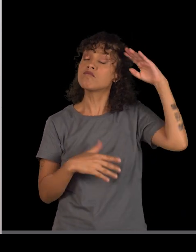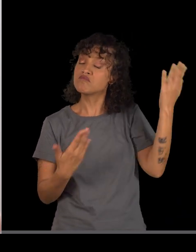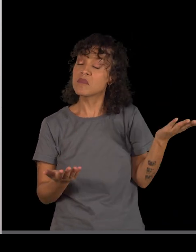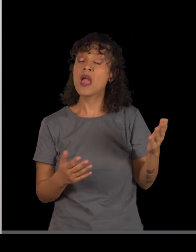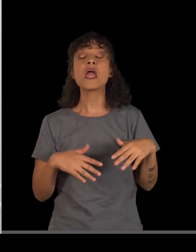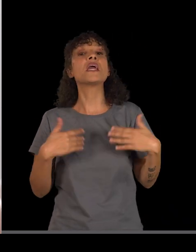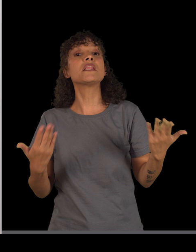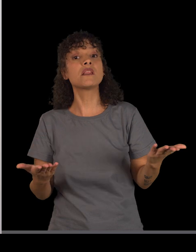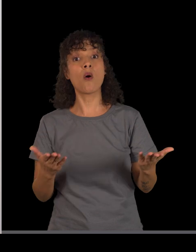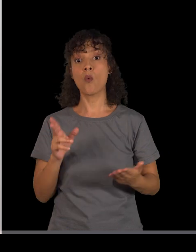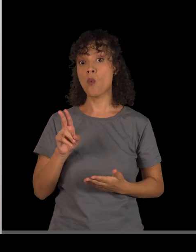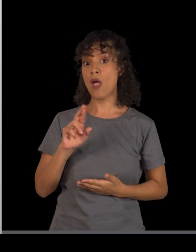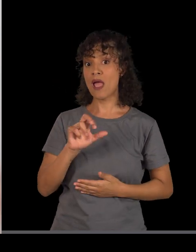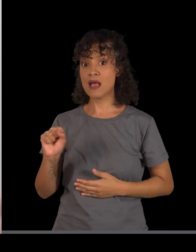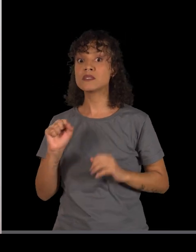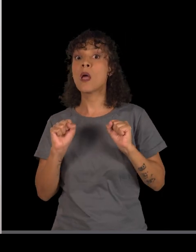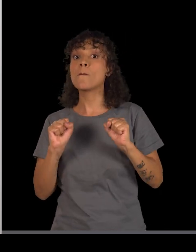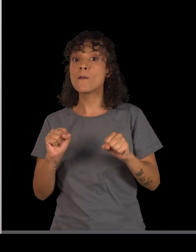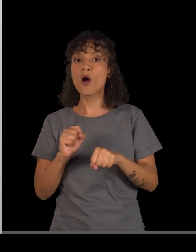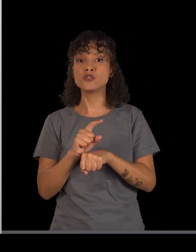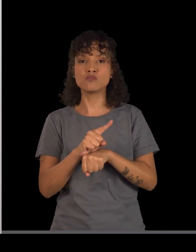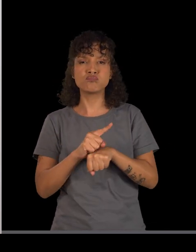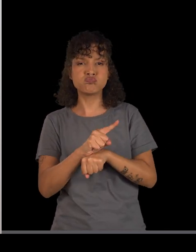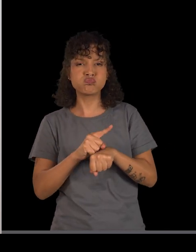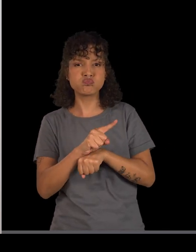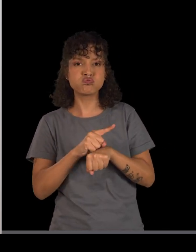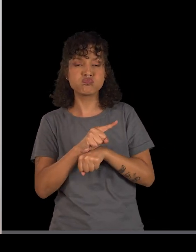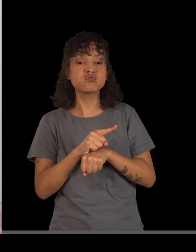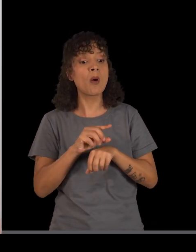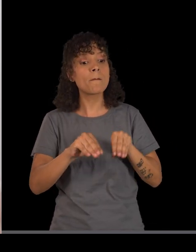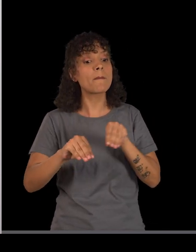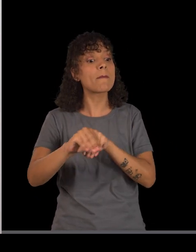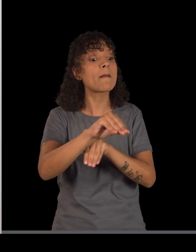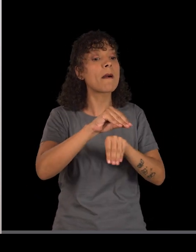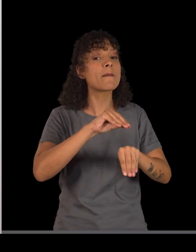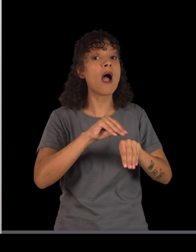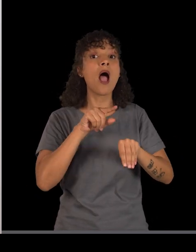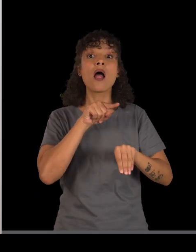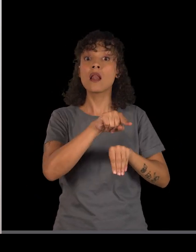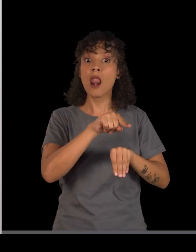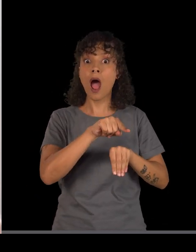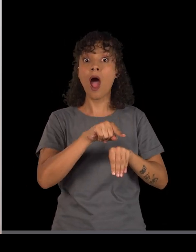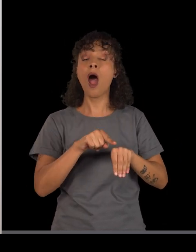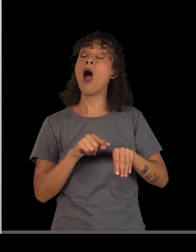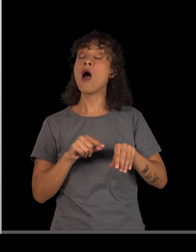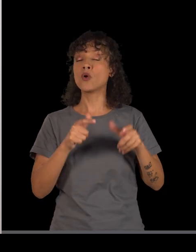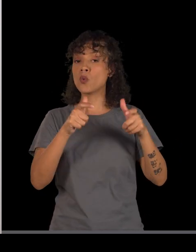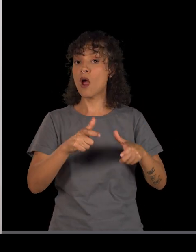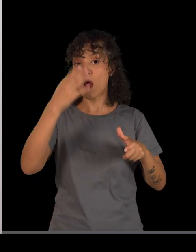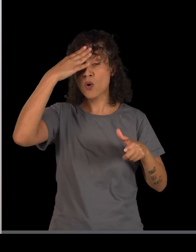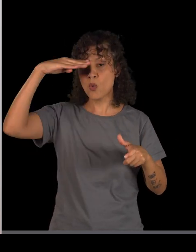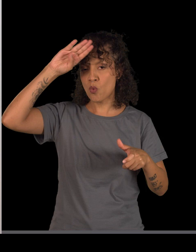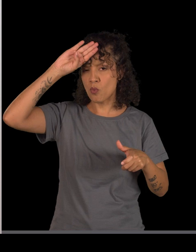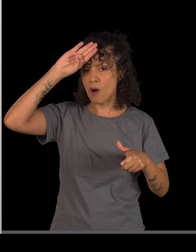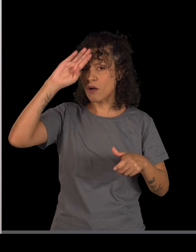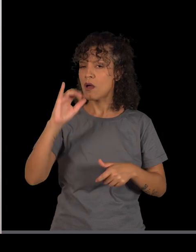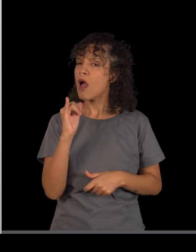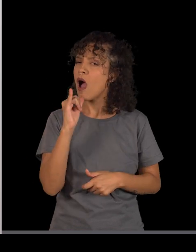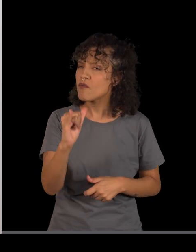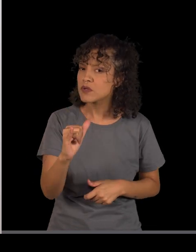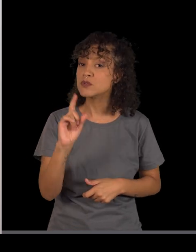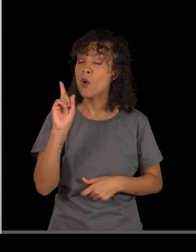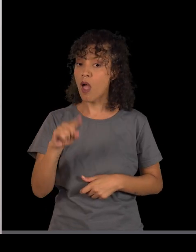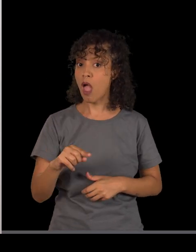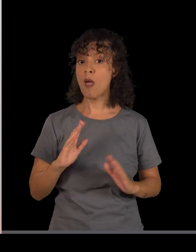autorização de instalar mísseis em Cuba. E por que isso é tão importante? Lembrando que é um período de Guerra Fria, um período